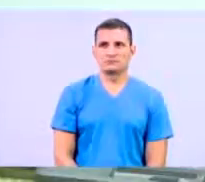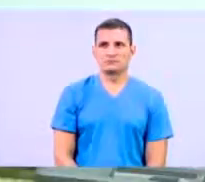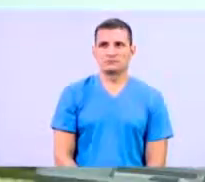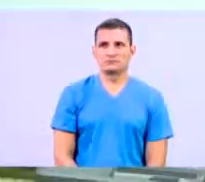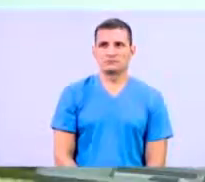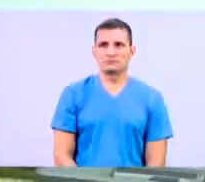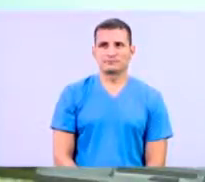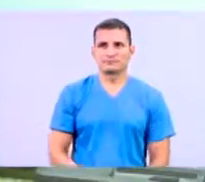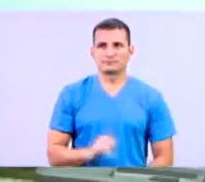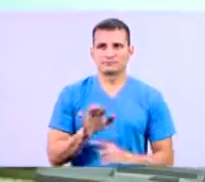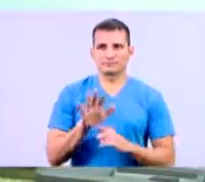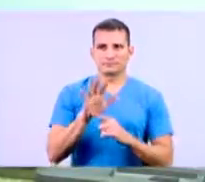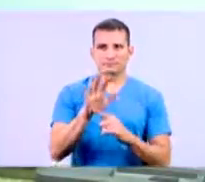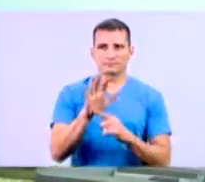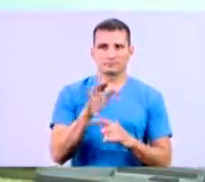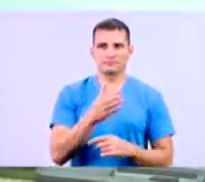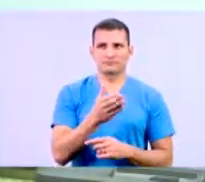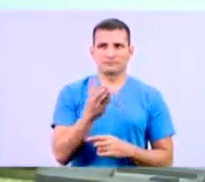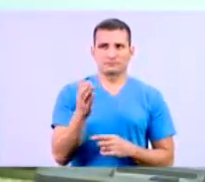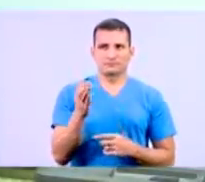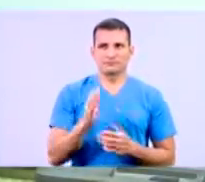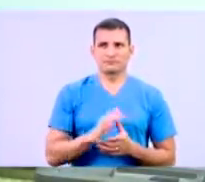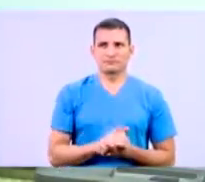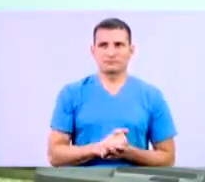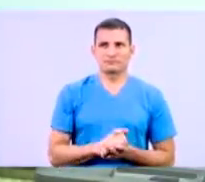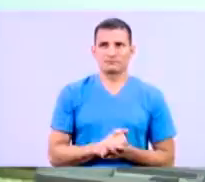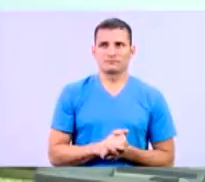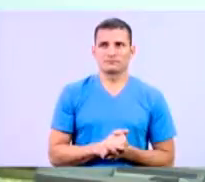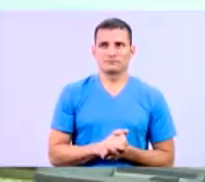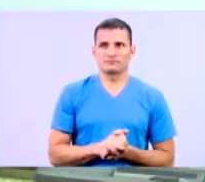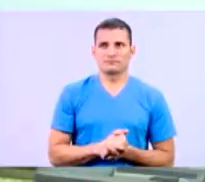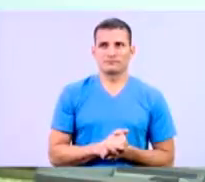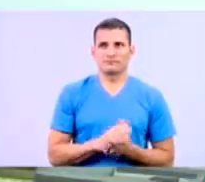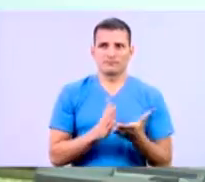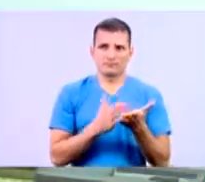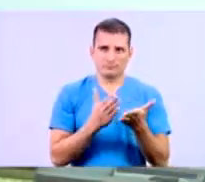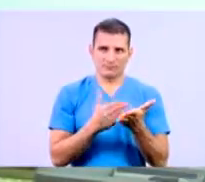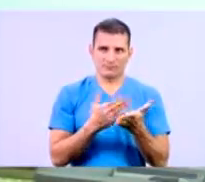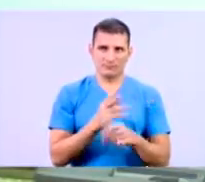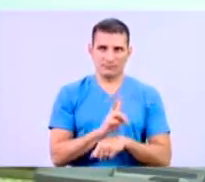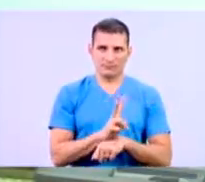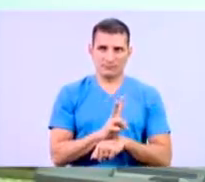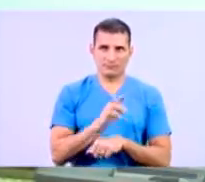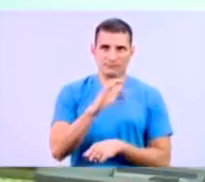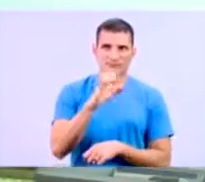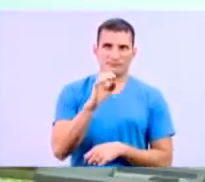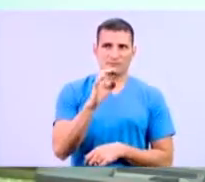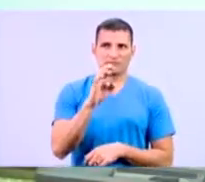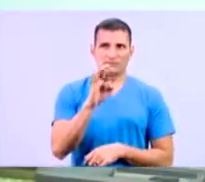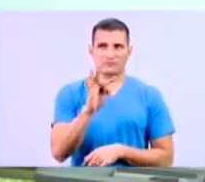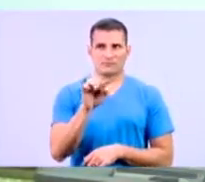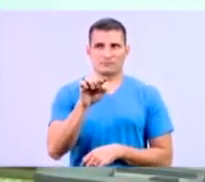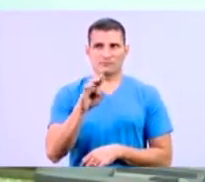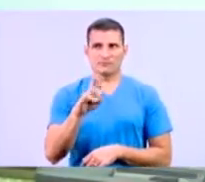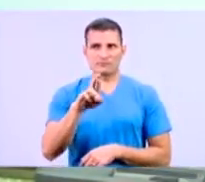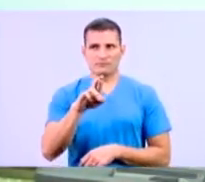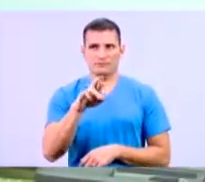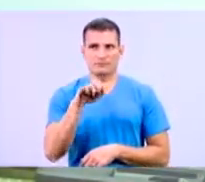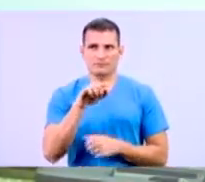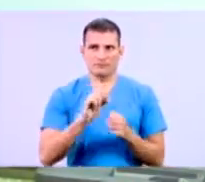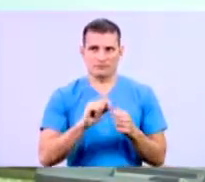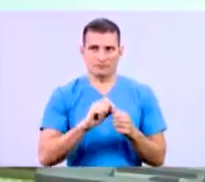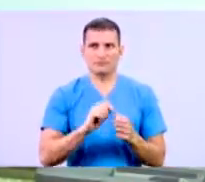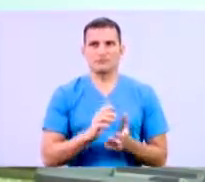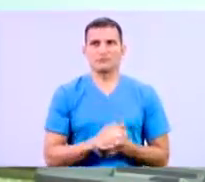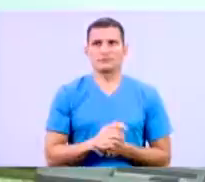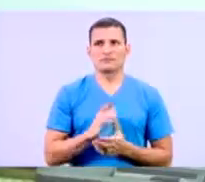eu vou apresentar para vocês a cartilha de segurança que o CERT.br produz e deixa disponível aí